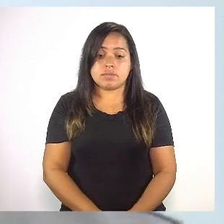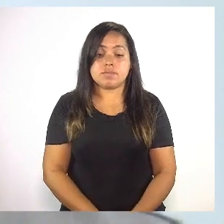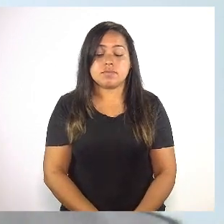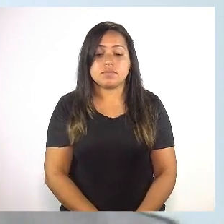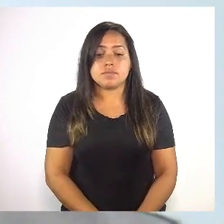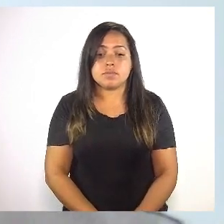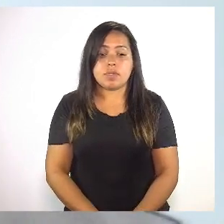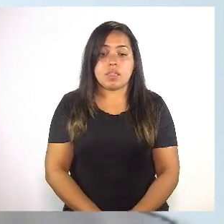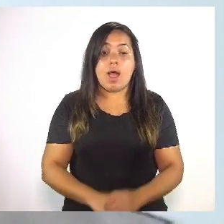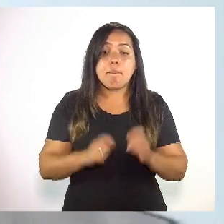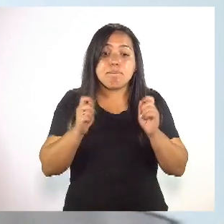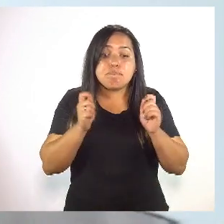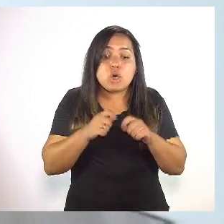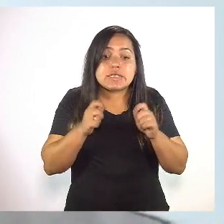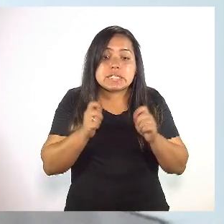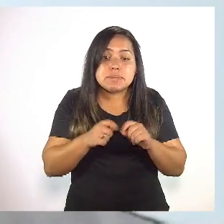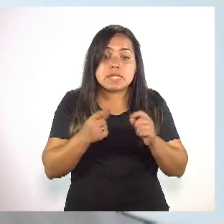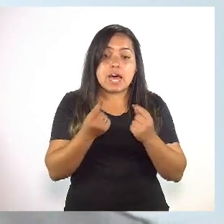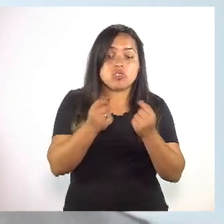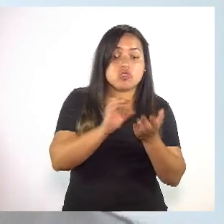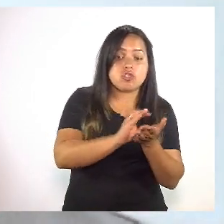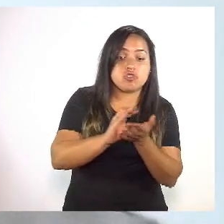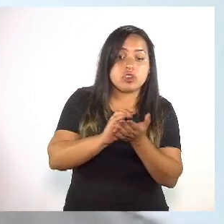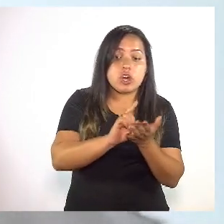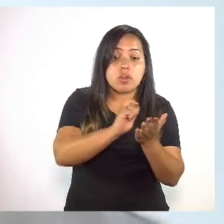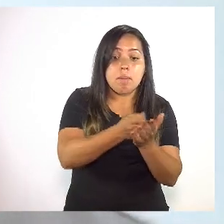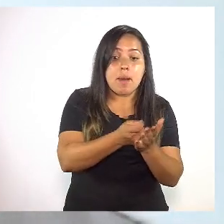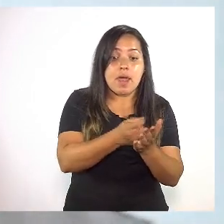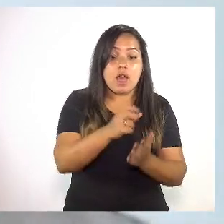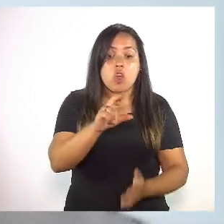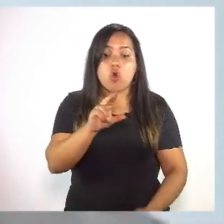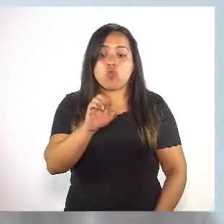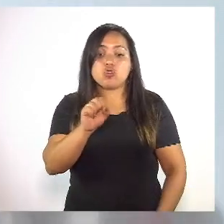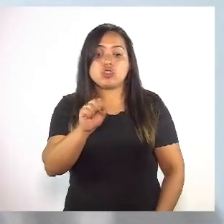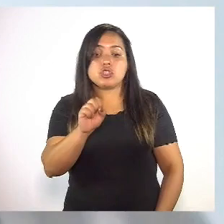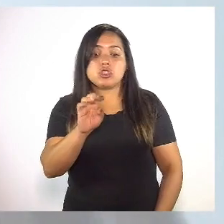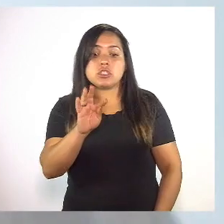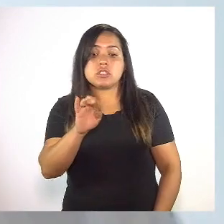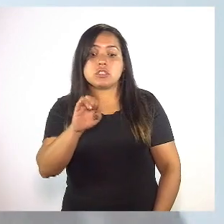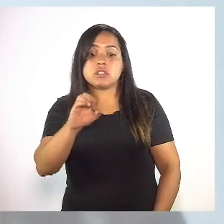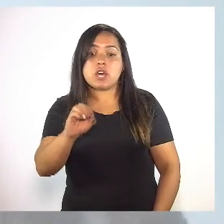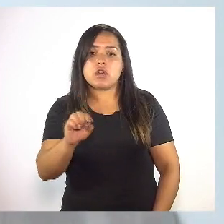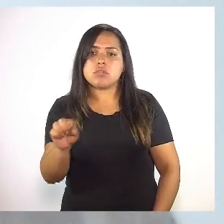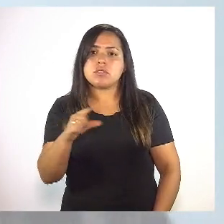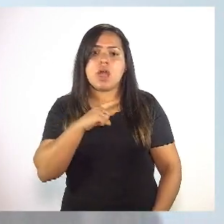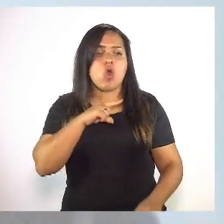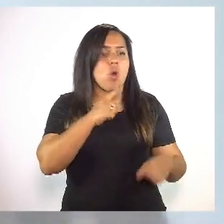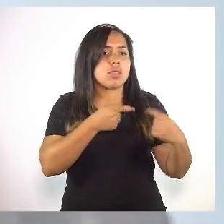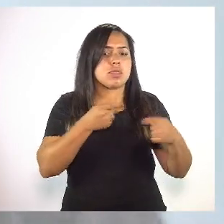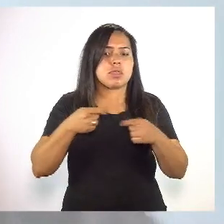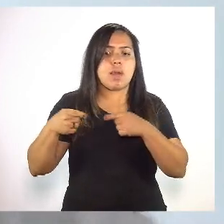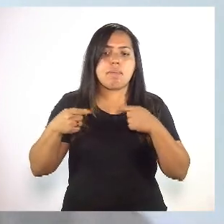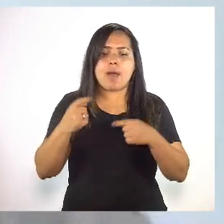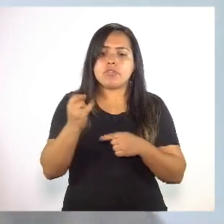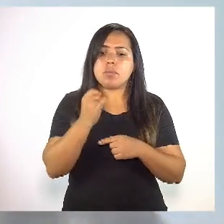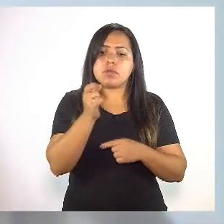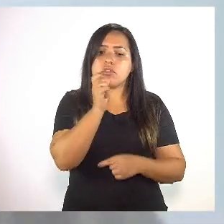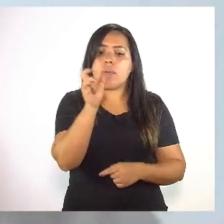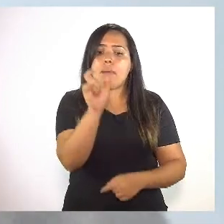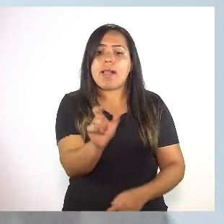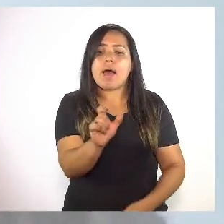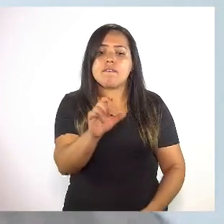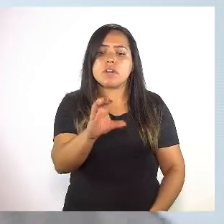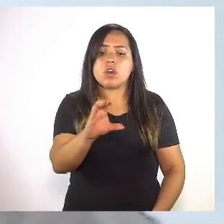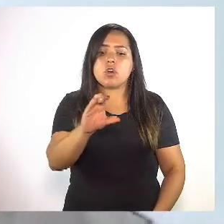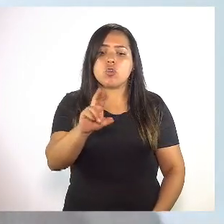à possibilidade de despesas de custeio, né? E aí a gente entra no debate sobre o significado de